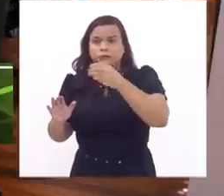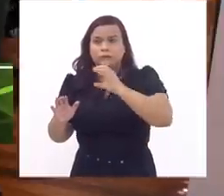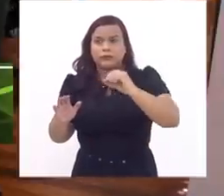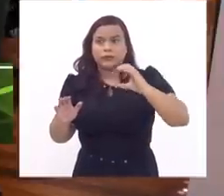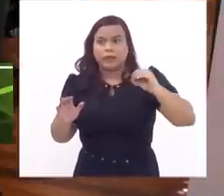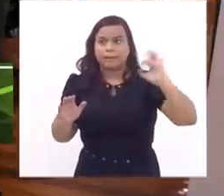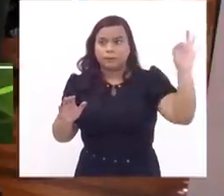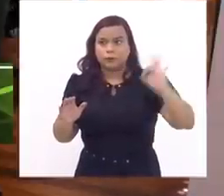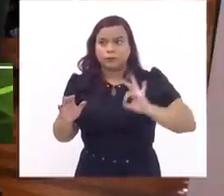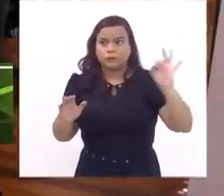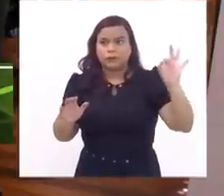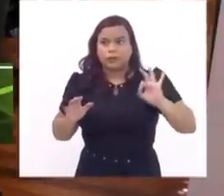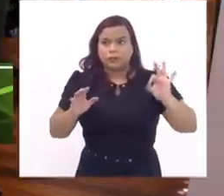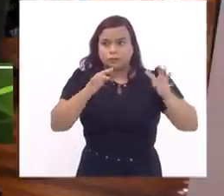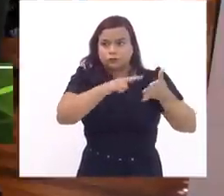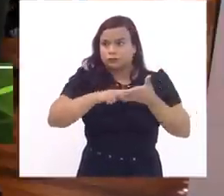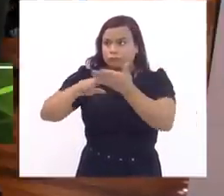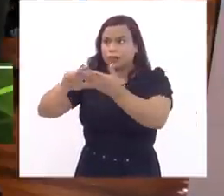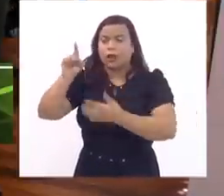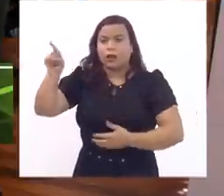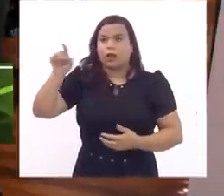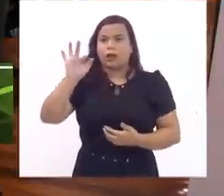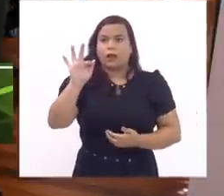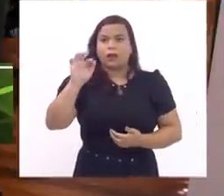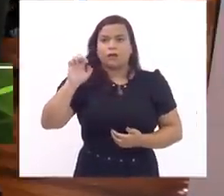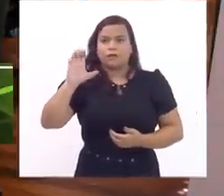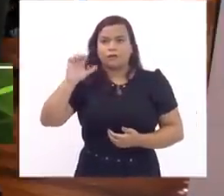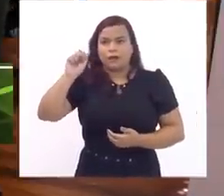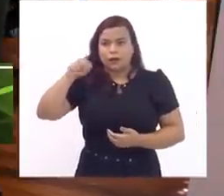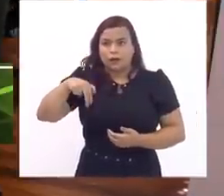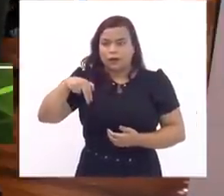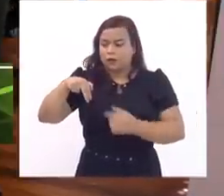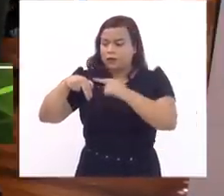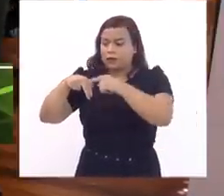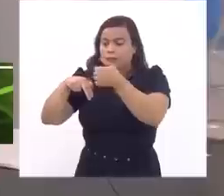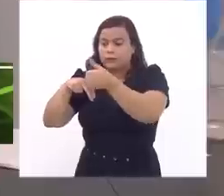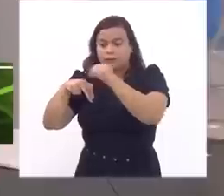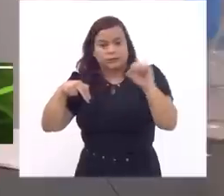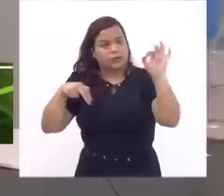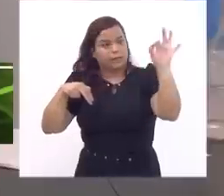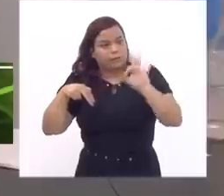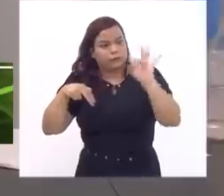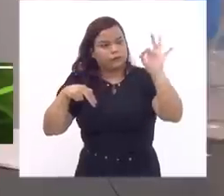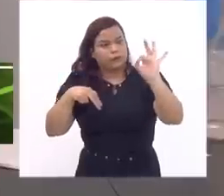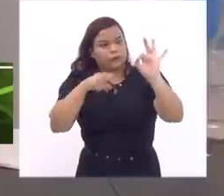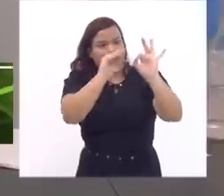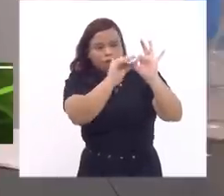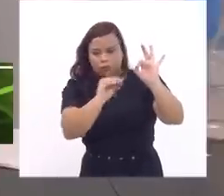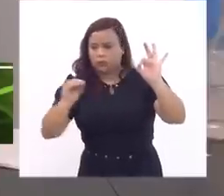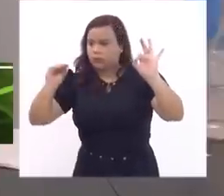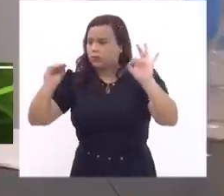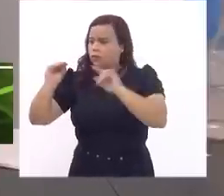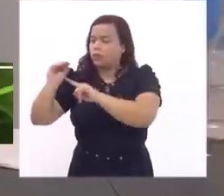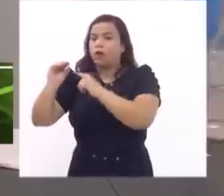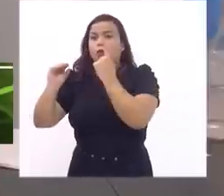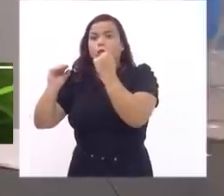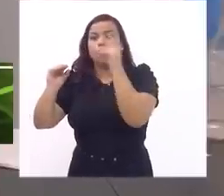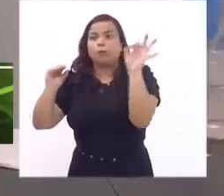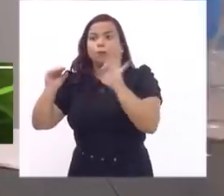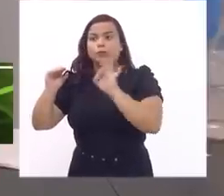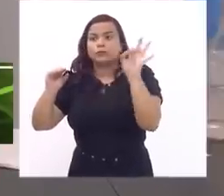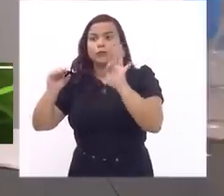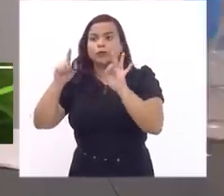para o FECAM, você pega 1% do 100% para a educação ambiental, que é um programa que quem vai tocar é a própria